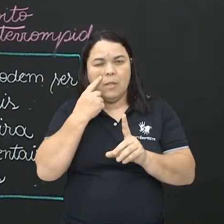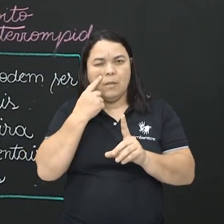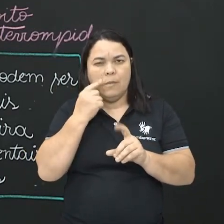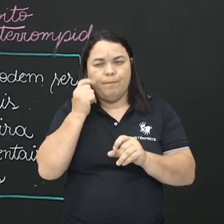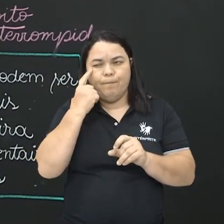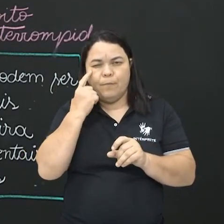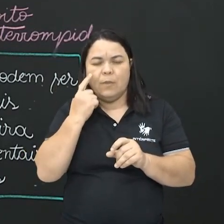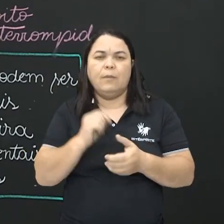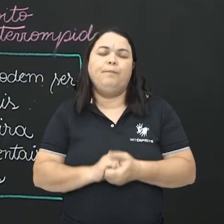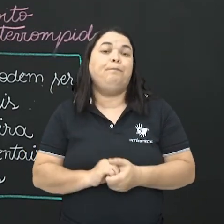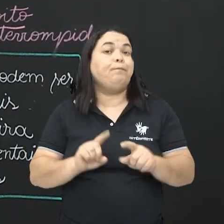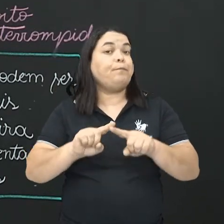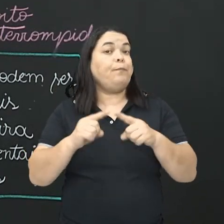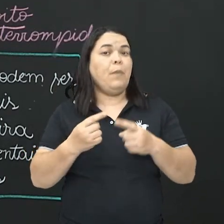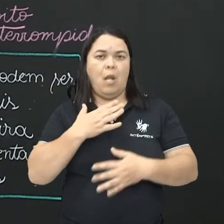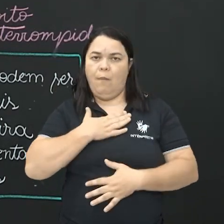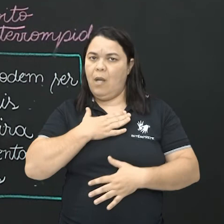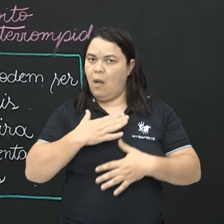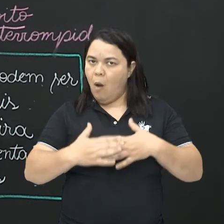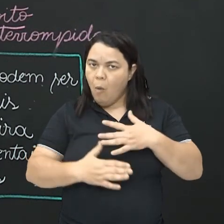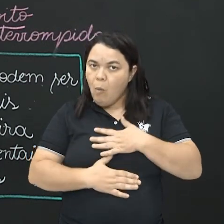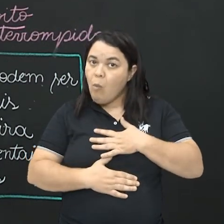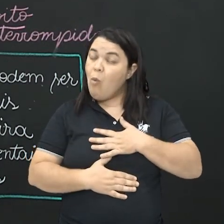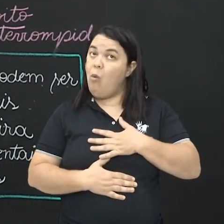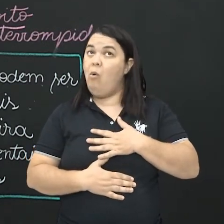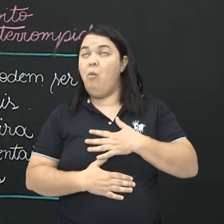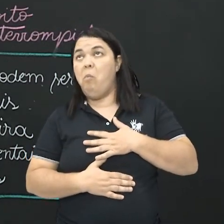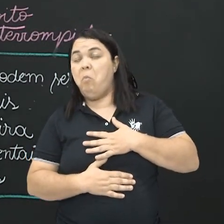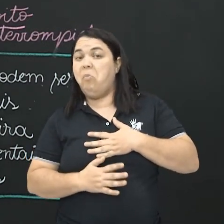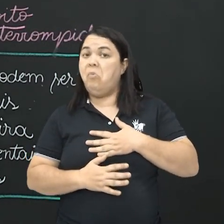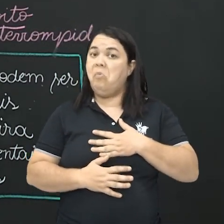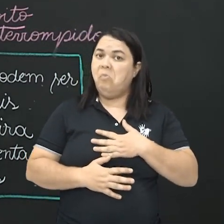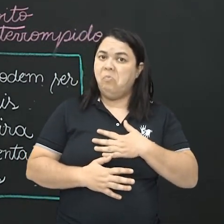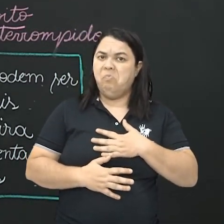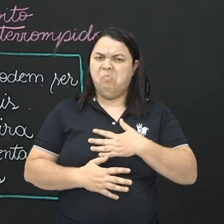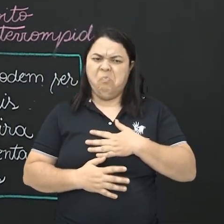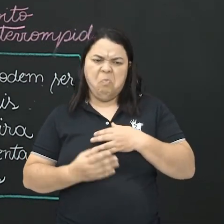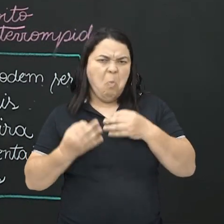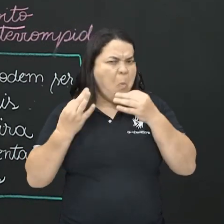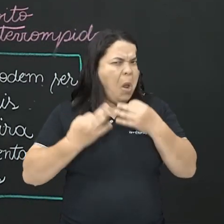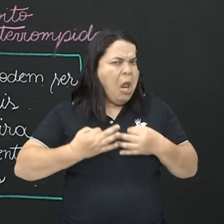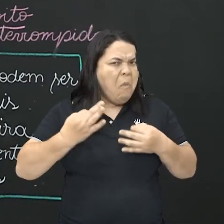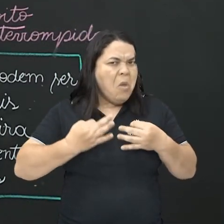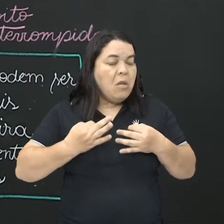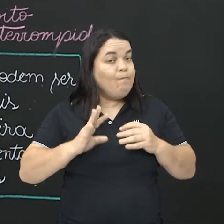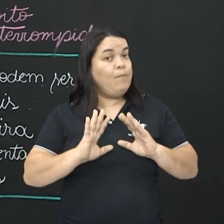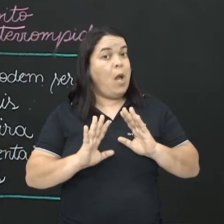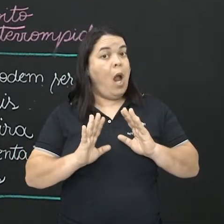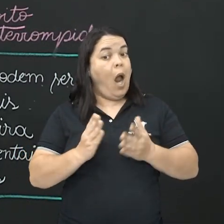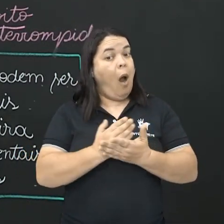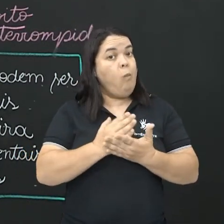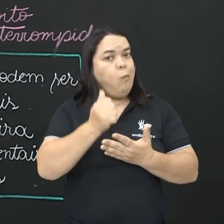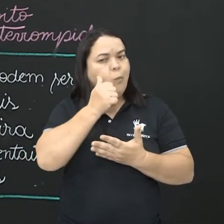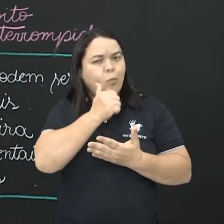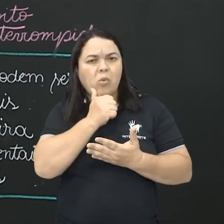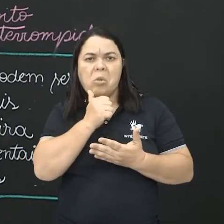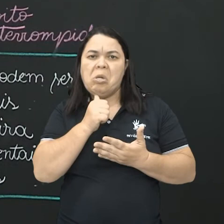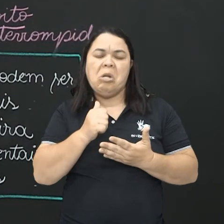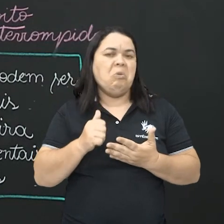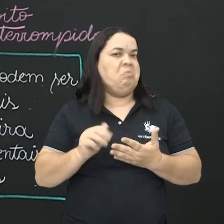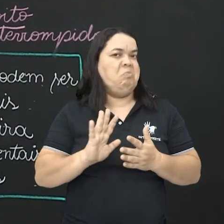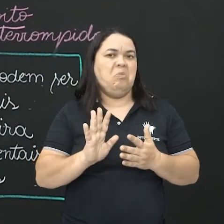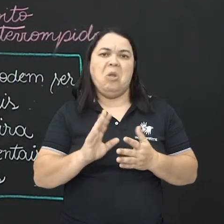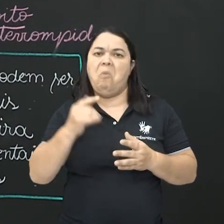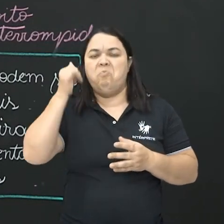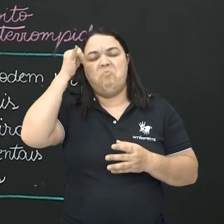que o corpo não é um relógio perfeito. Para algumas mulheres, isso super vai dar certo e para outras, não.